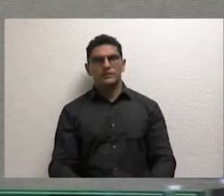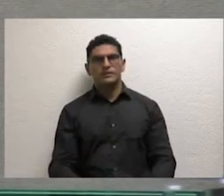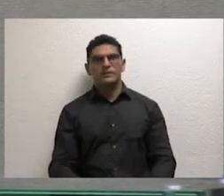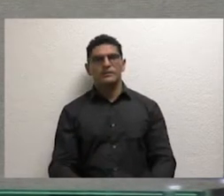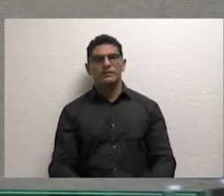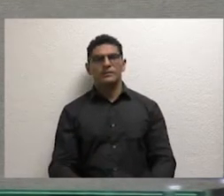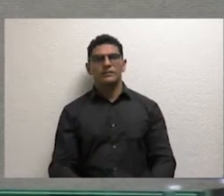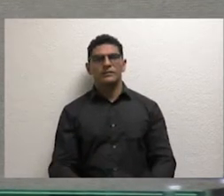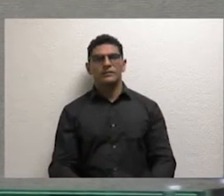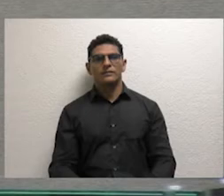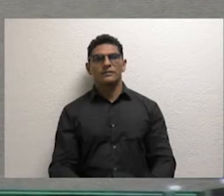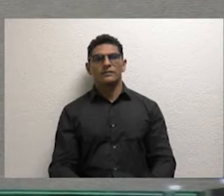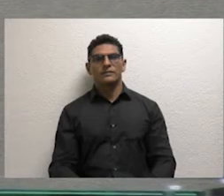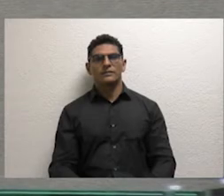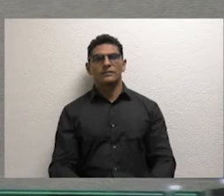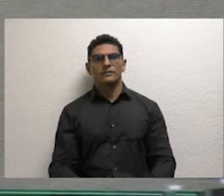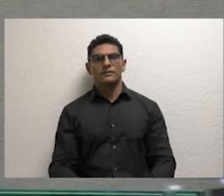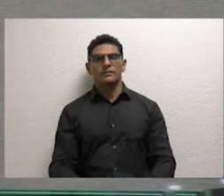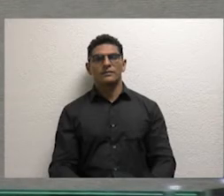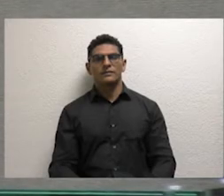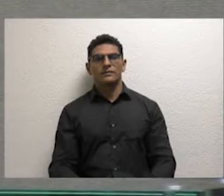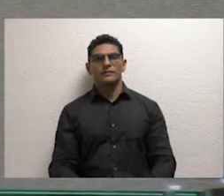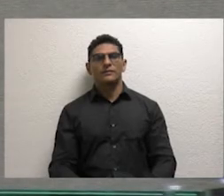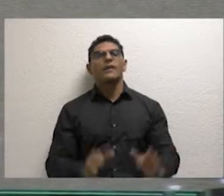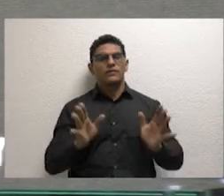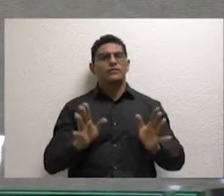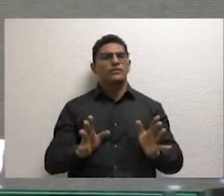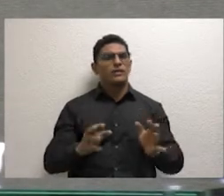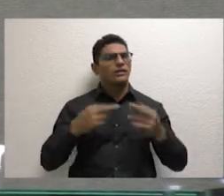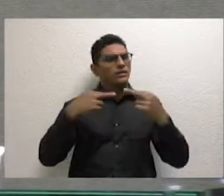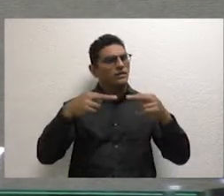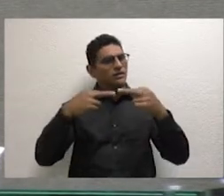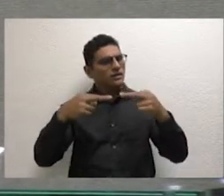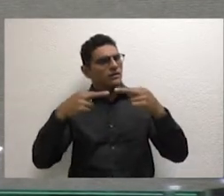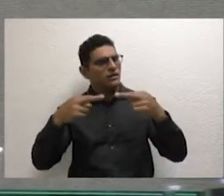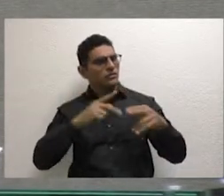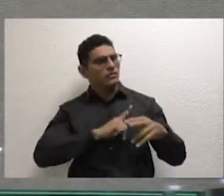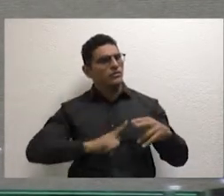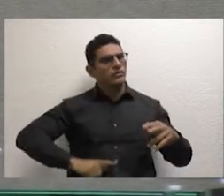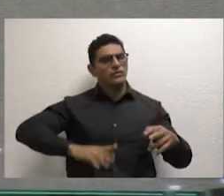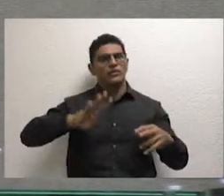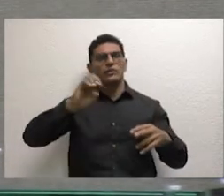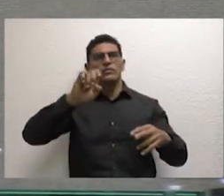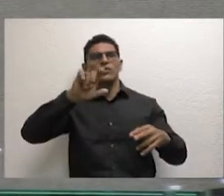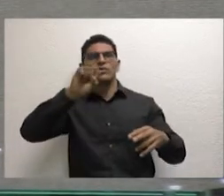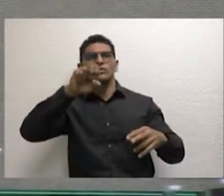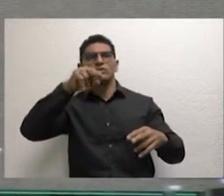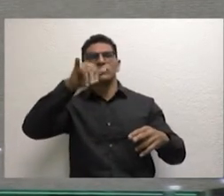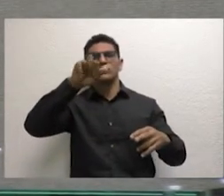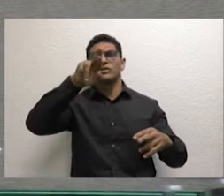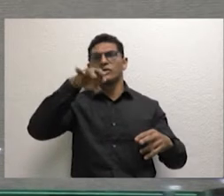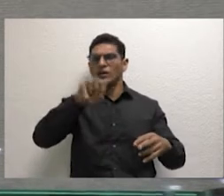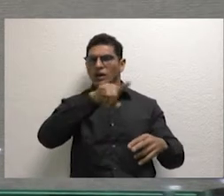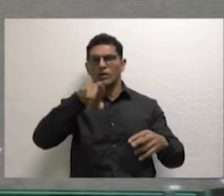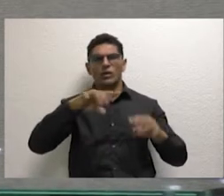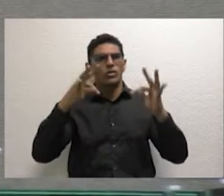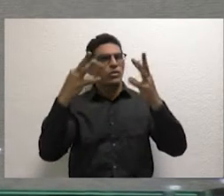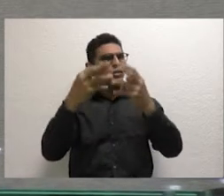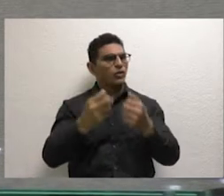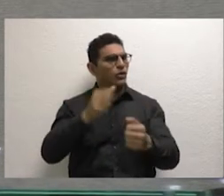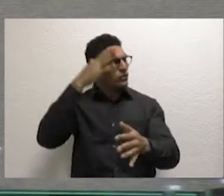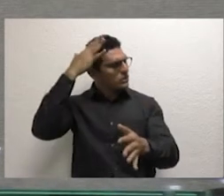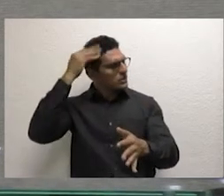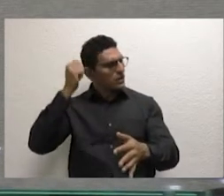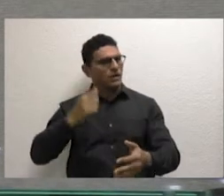sobre uma outra eu já fiz muitas críticas aqui ao governo Bolsonaro as pessoas aqui sabem e eu critico